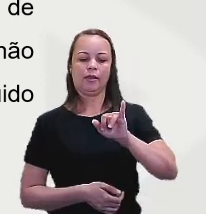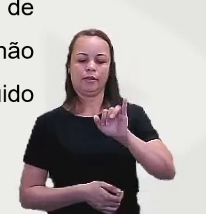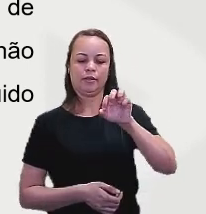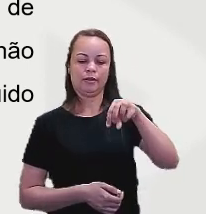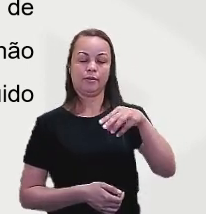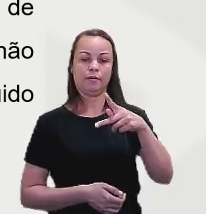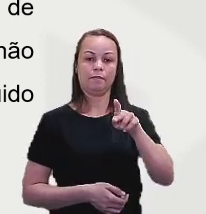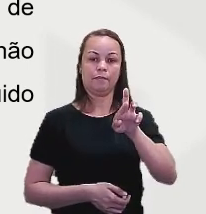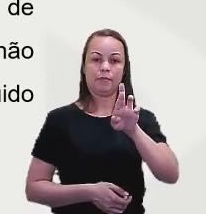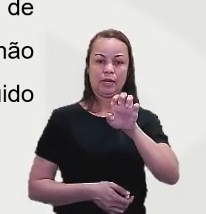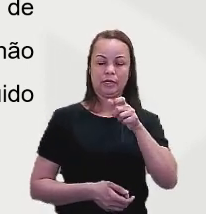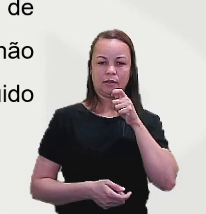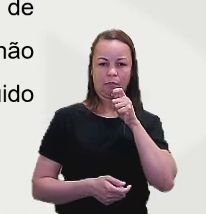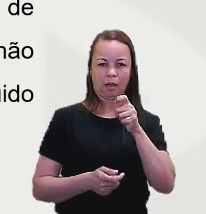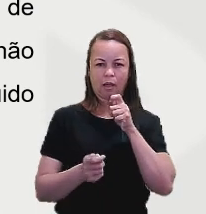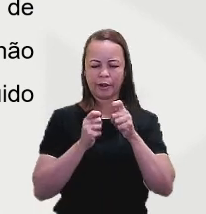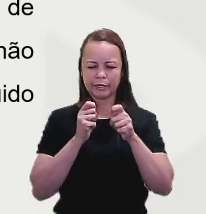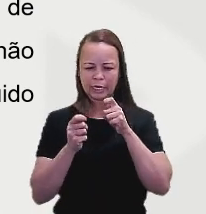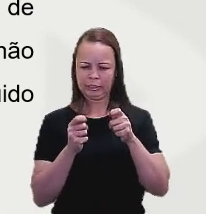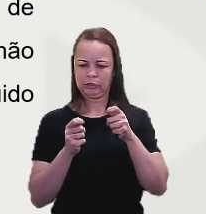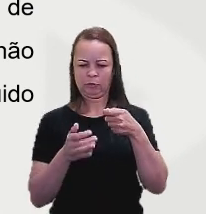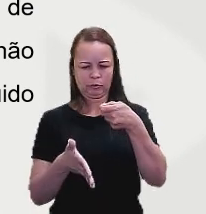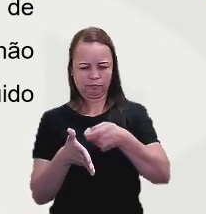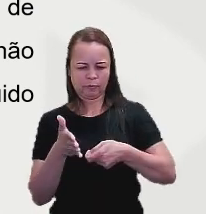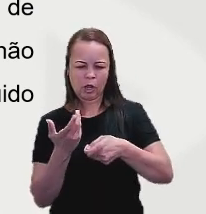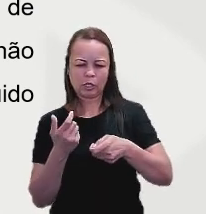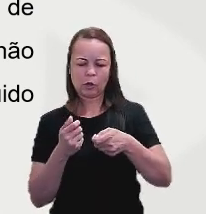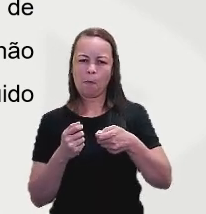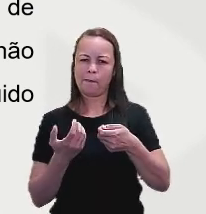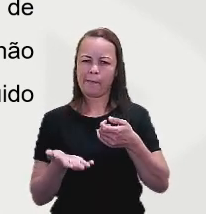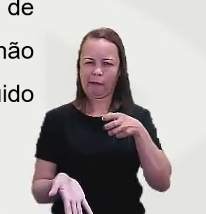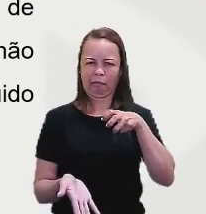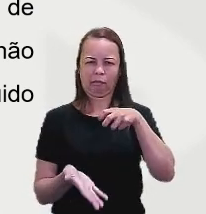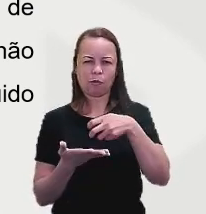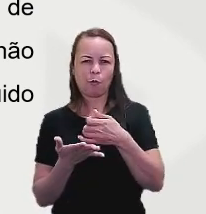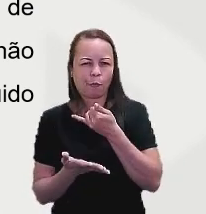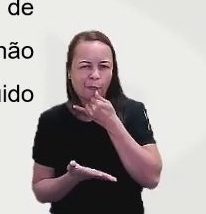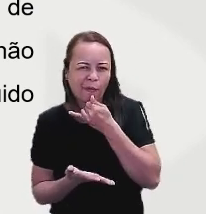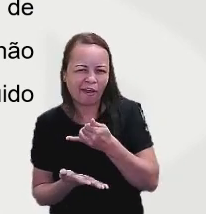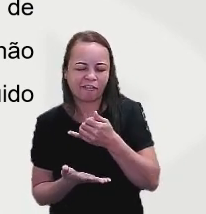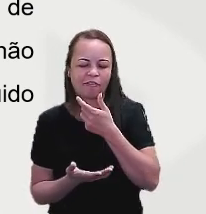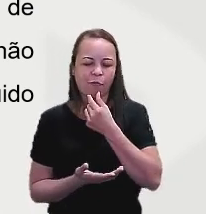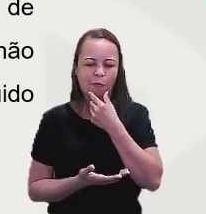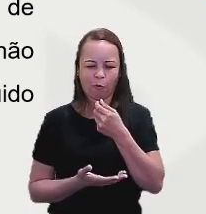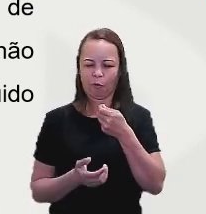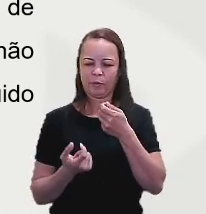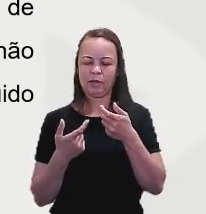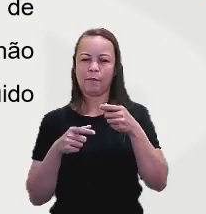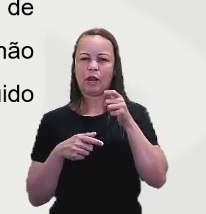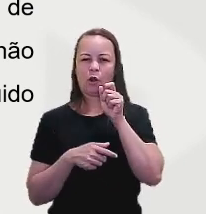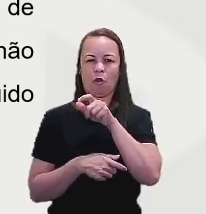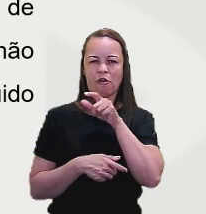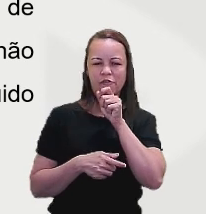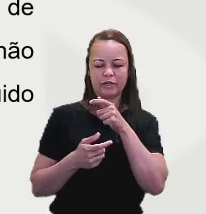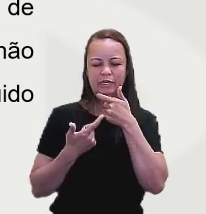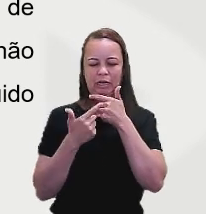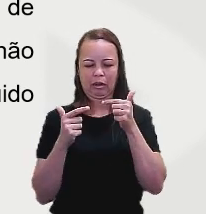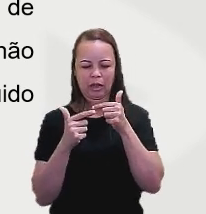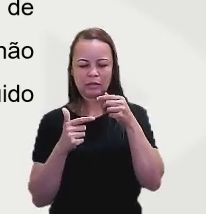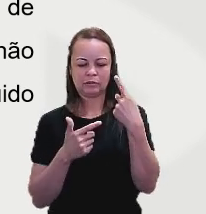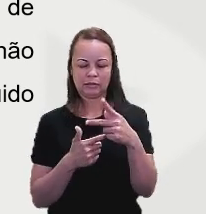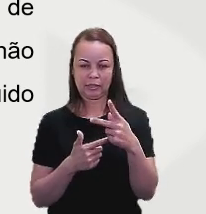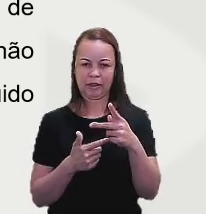não perdoava Oswaldo Cruz, dedicando-lhe charges cruéis, ironizando a eficácia do